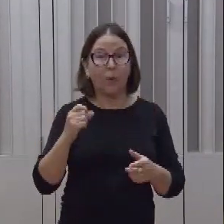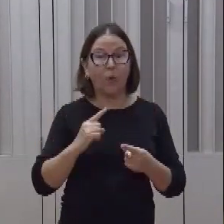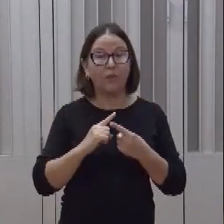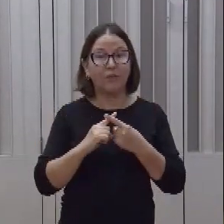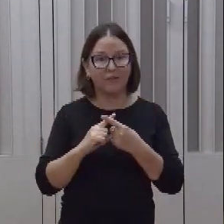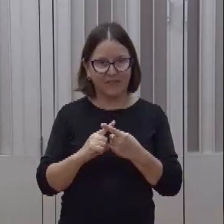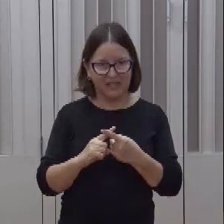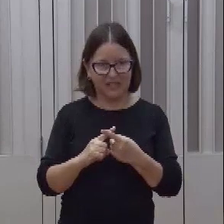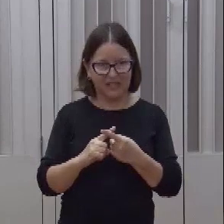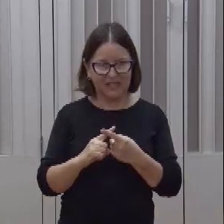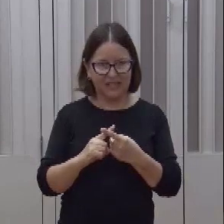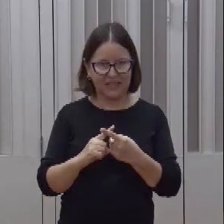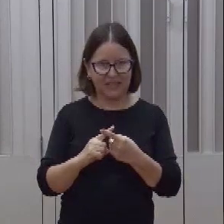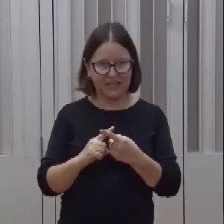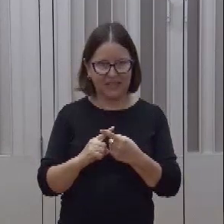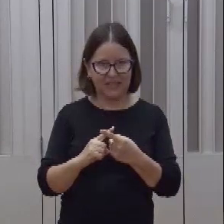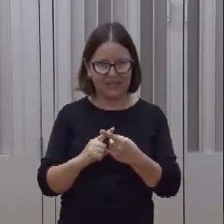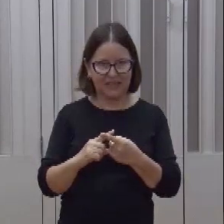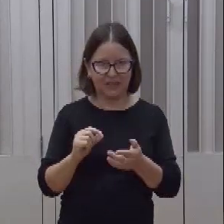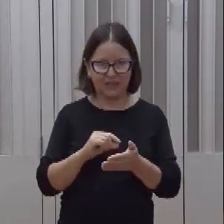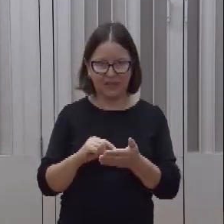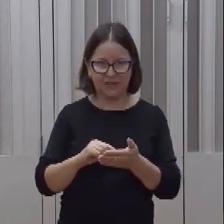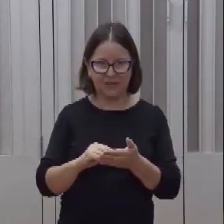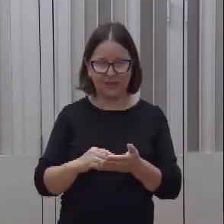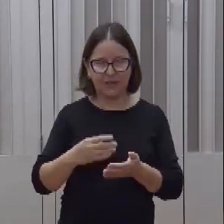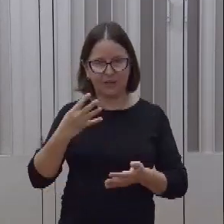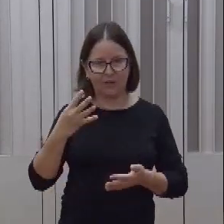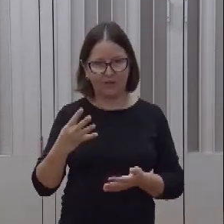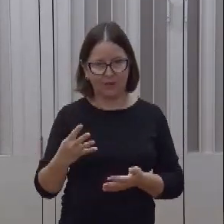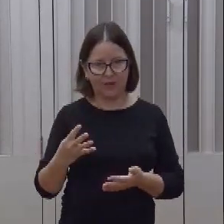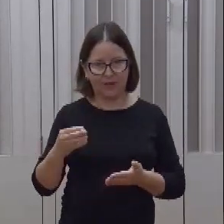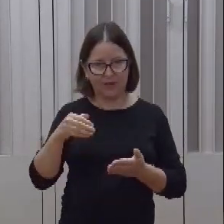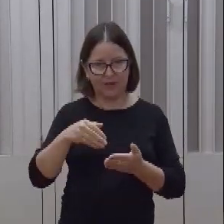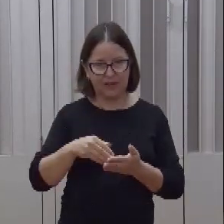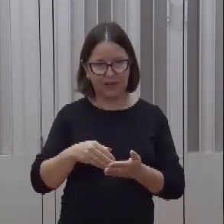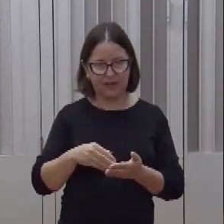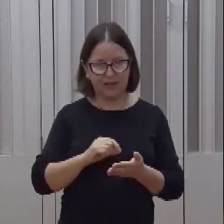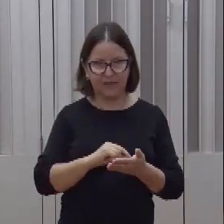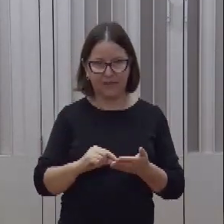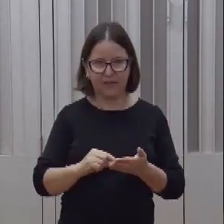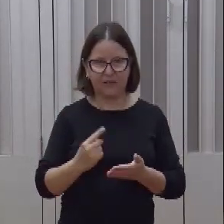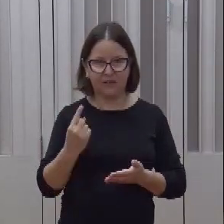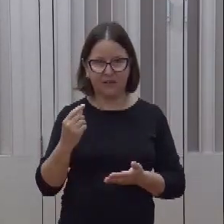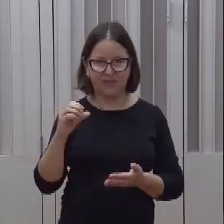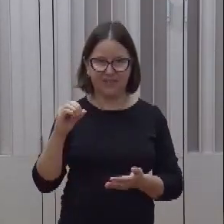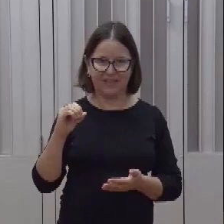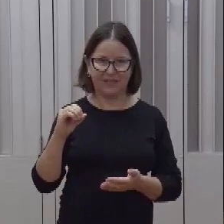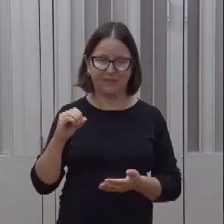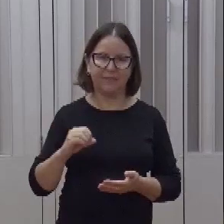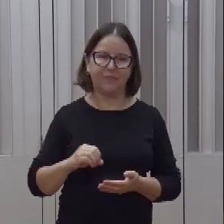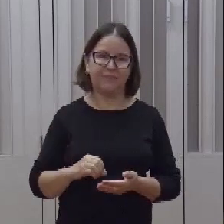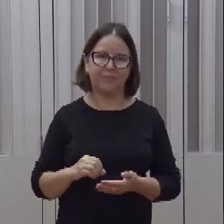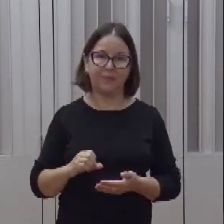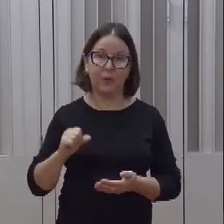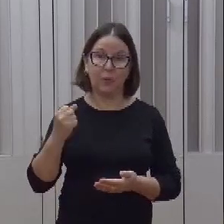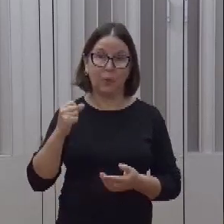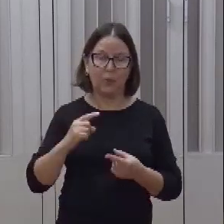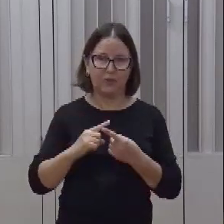vezes aqui dos versículos 4 ao versículo 10. 8